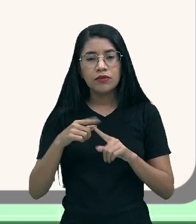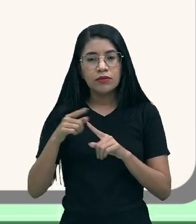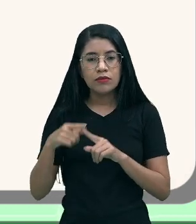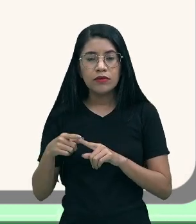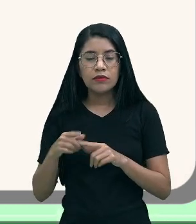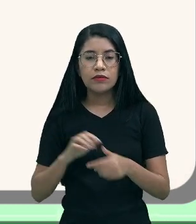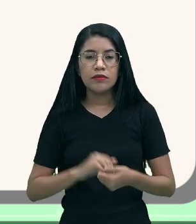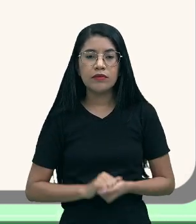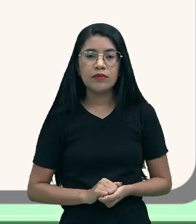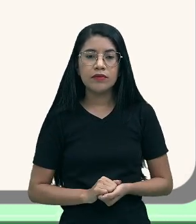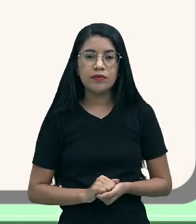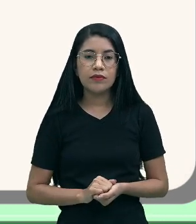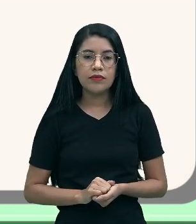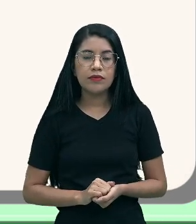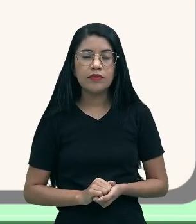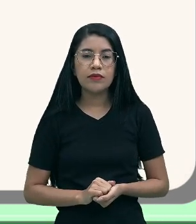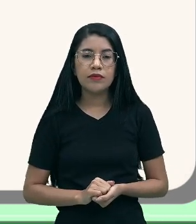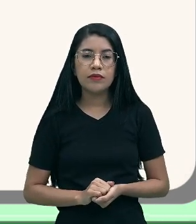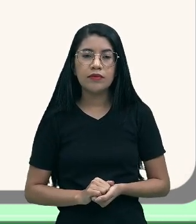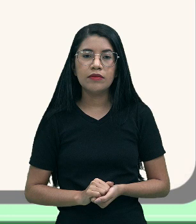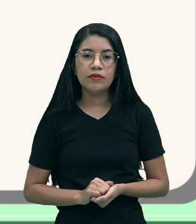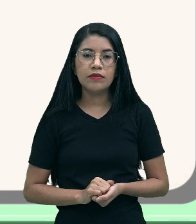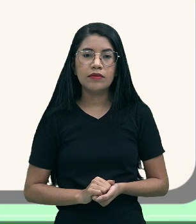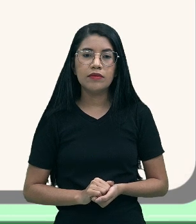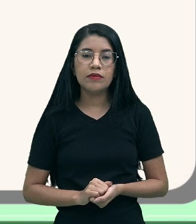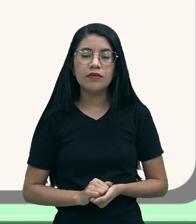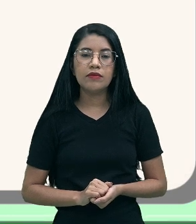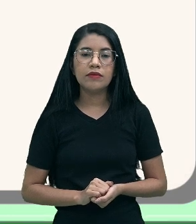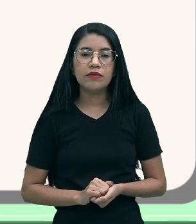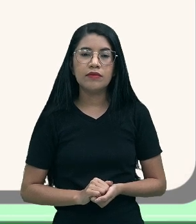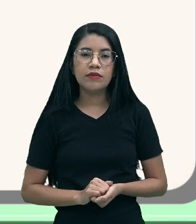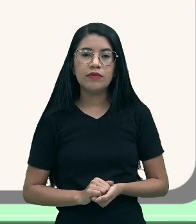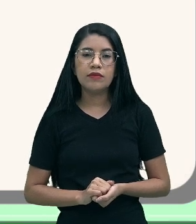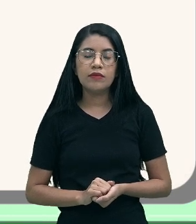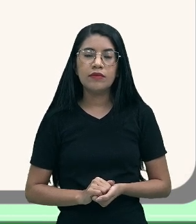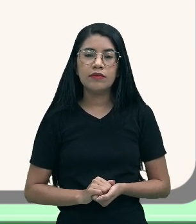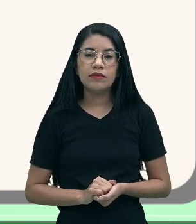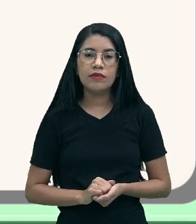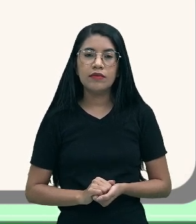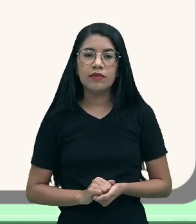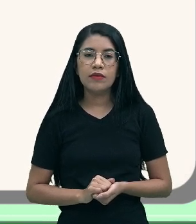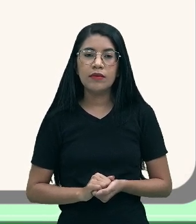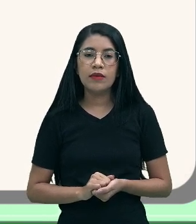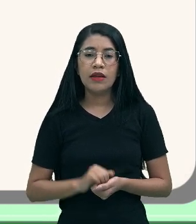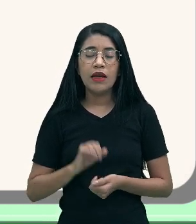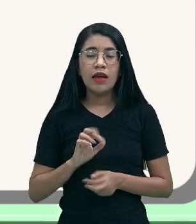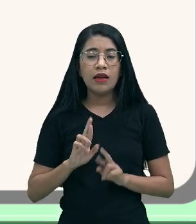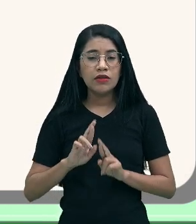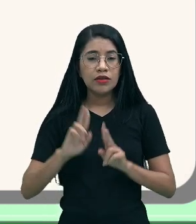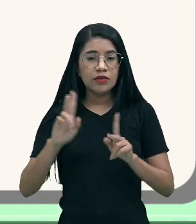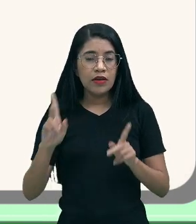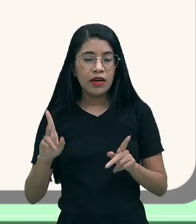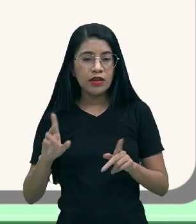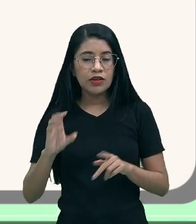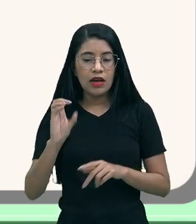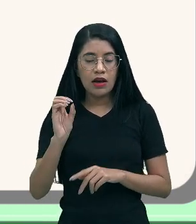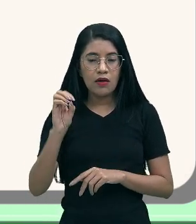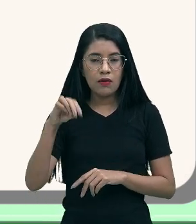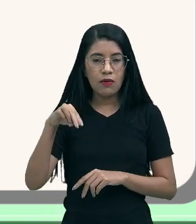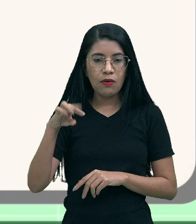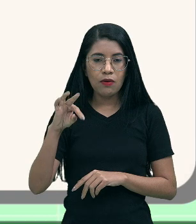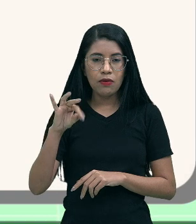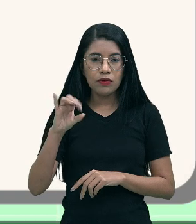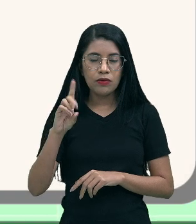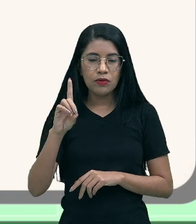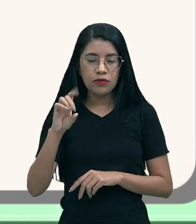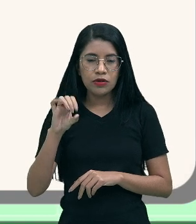condutores de eletricidade. Então essa é a nossa resistividade, que é o inverso da condutibilidade, o que significa que quanto